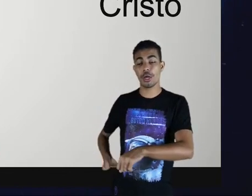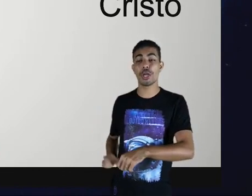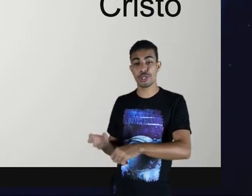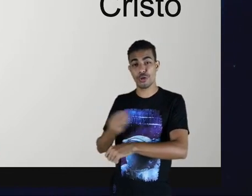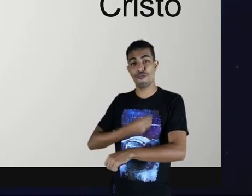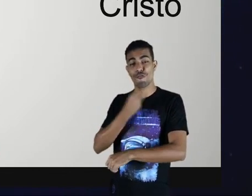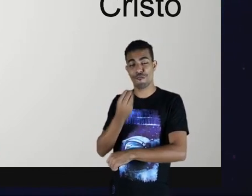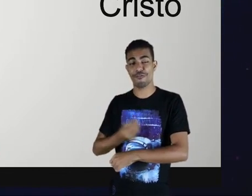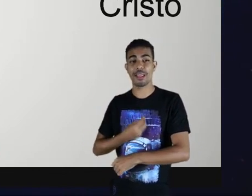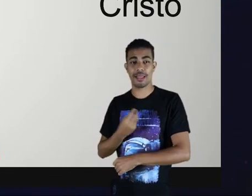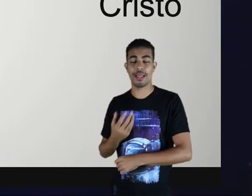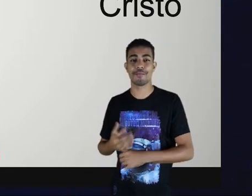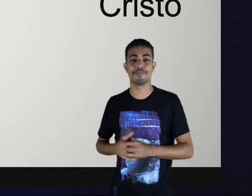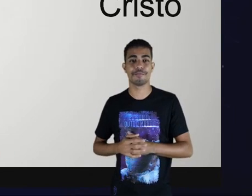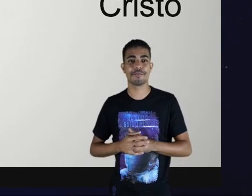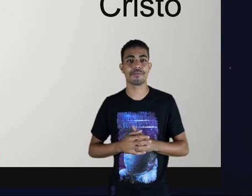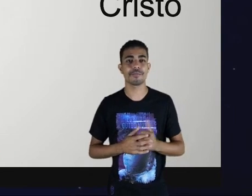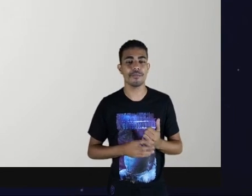em nosso viver.